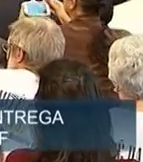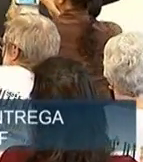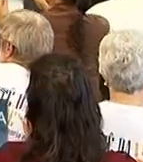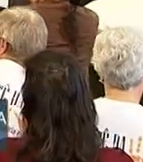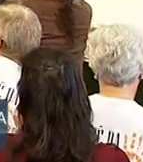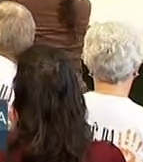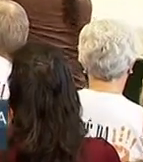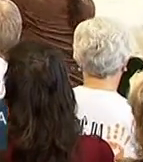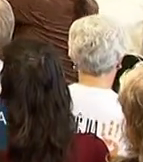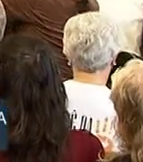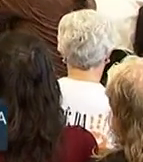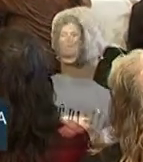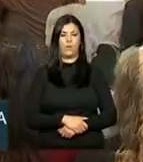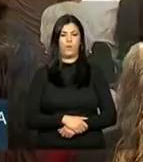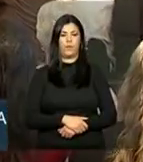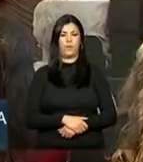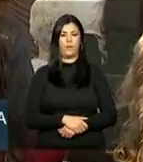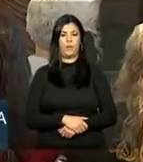Rose